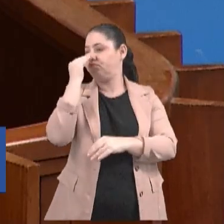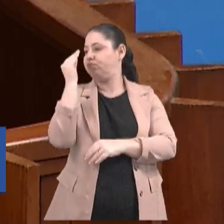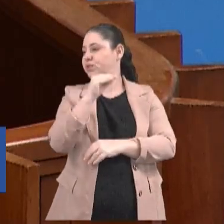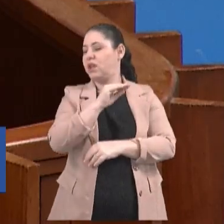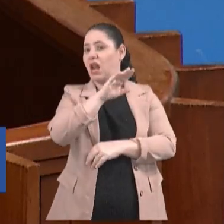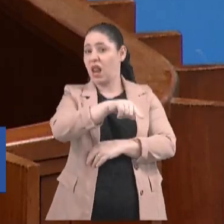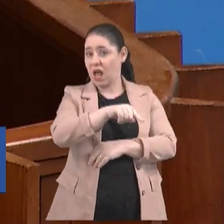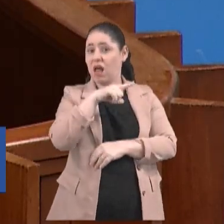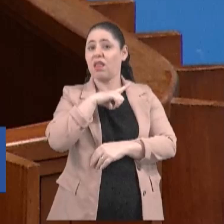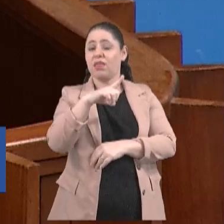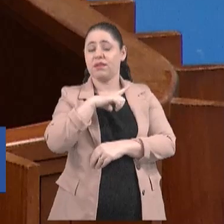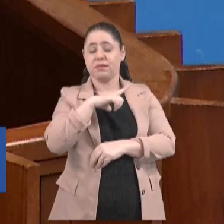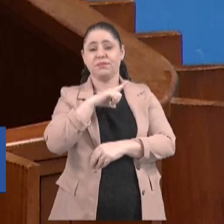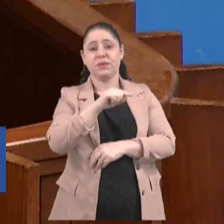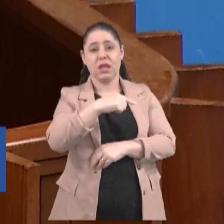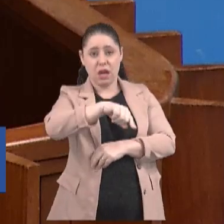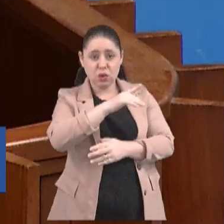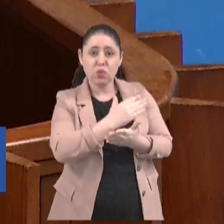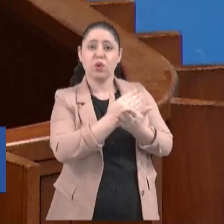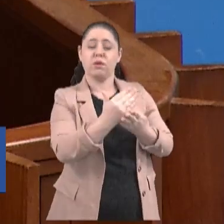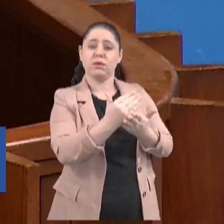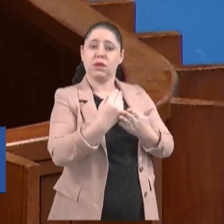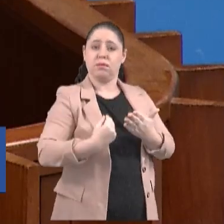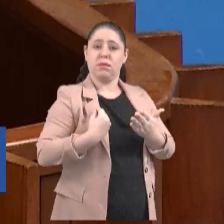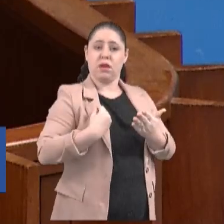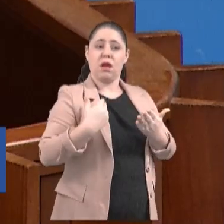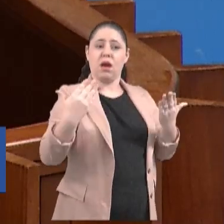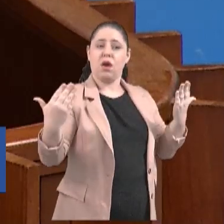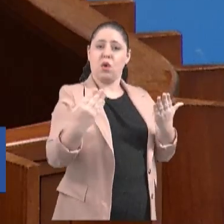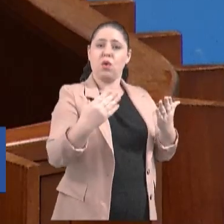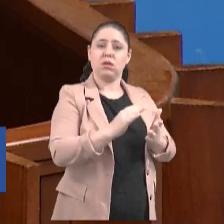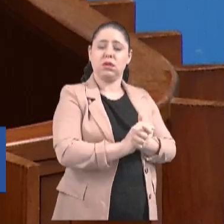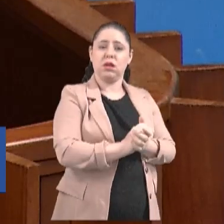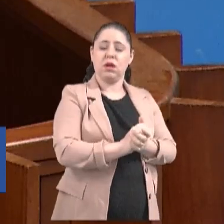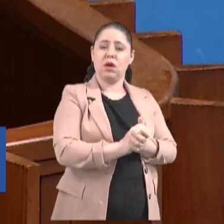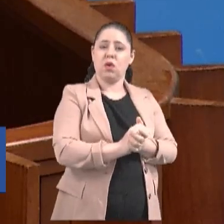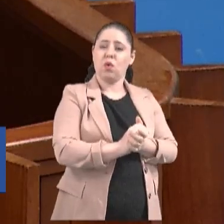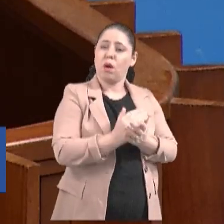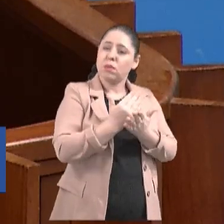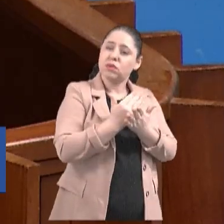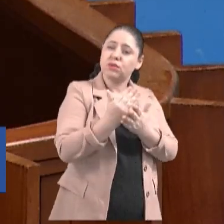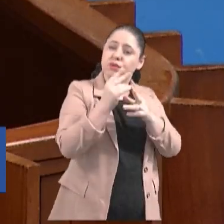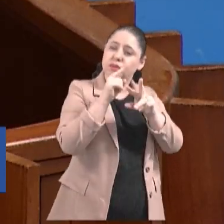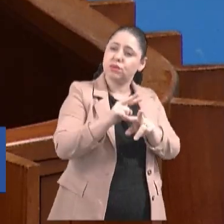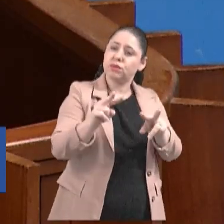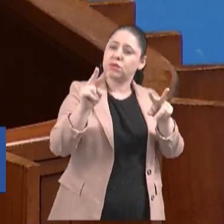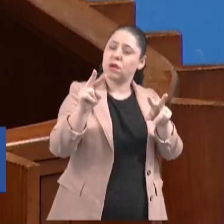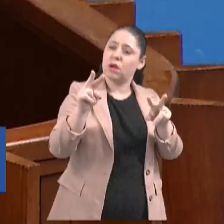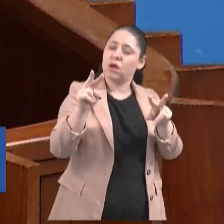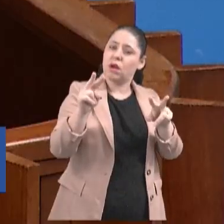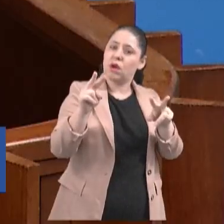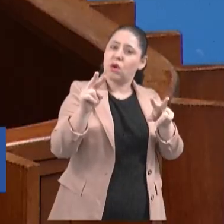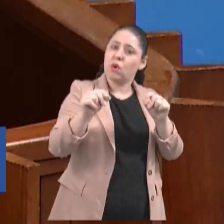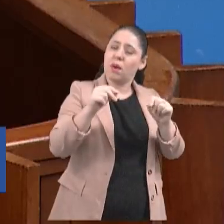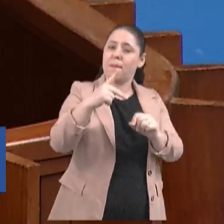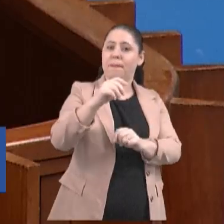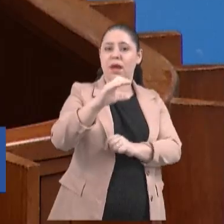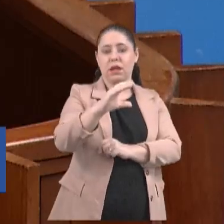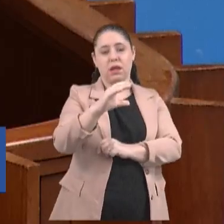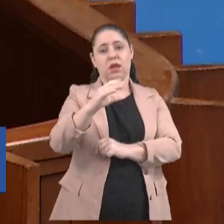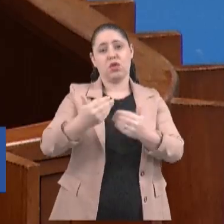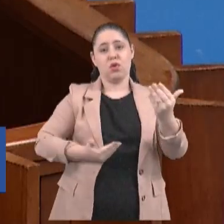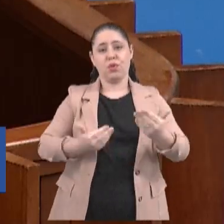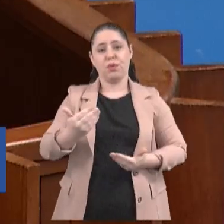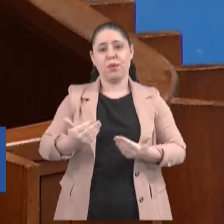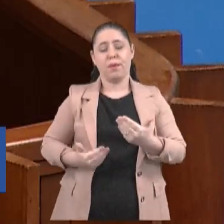são invisibilizadas, né? E que elas passaram a ser visibilizadas somente com a PEC das